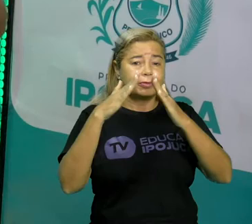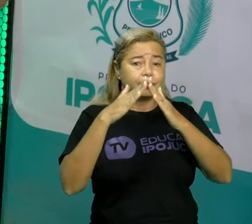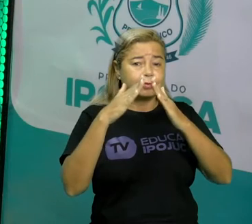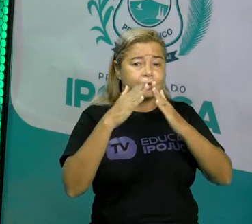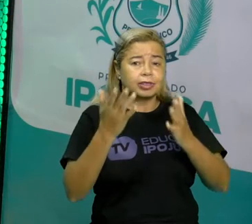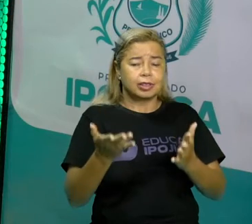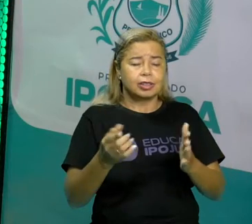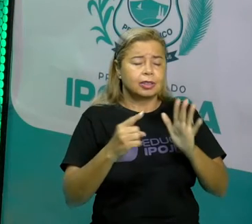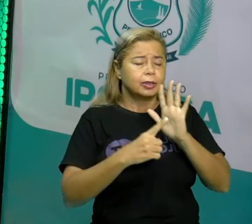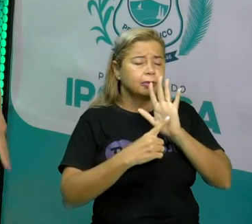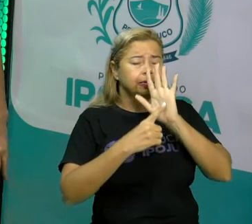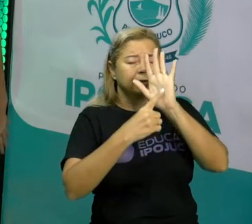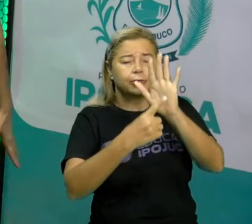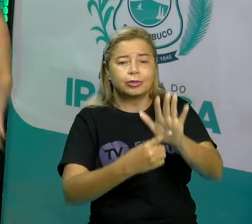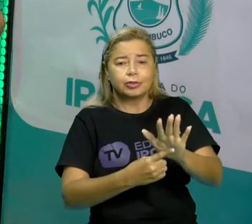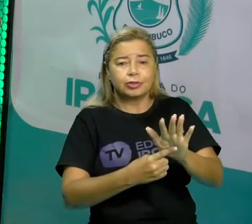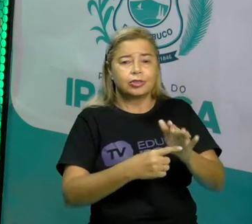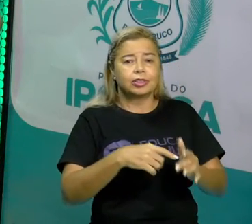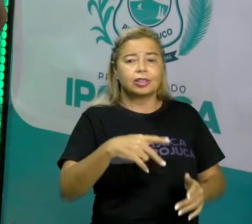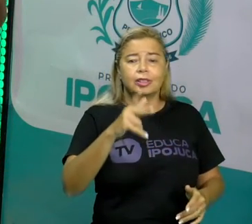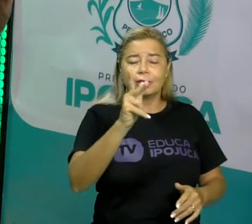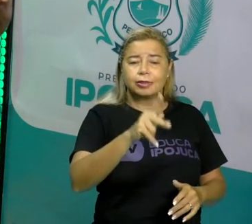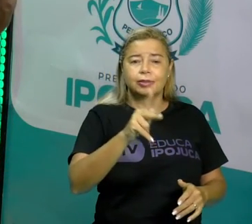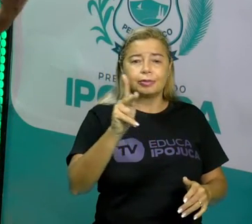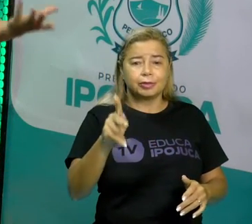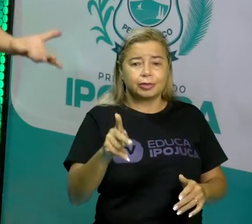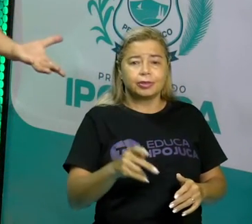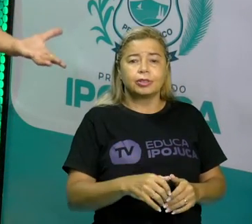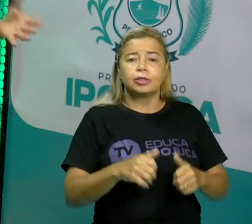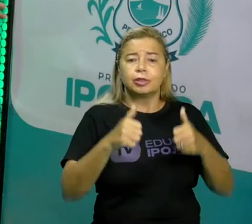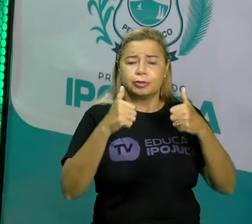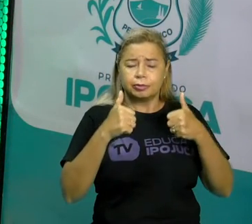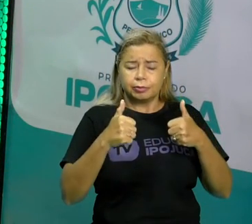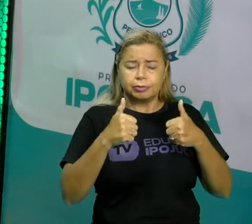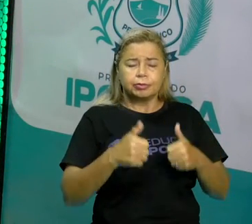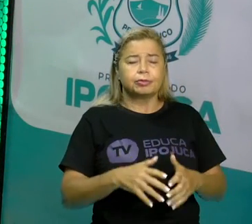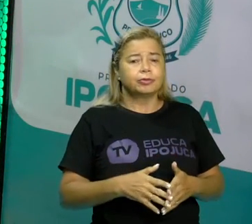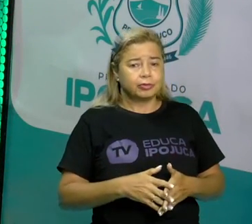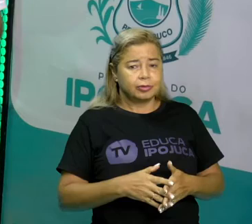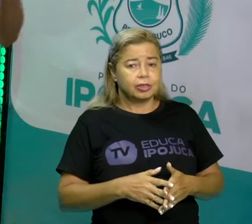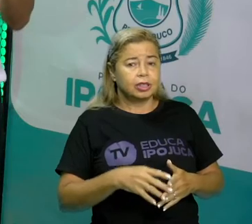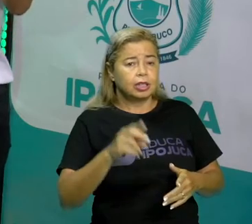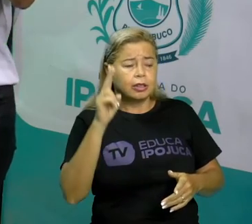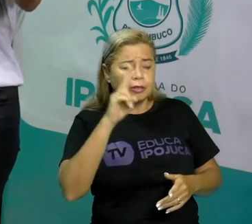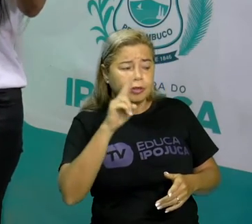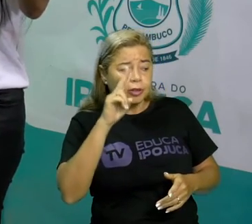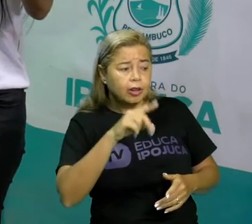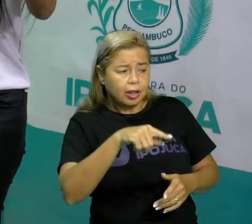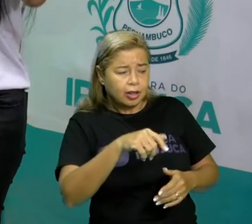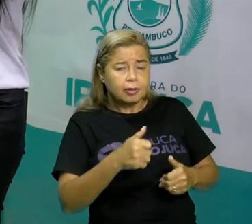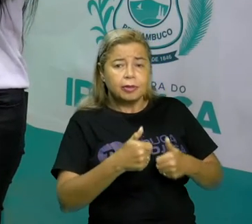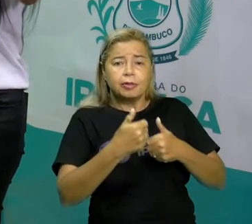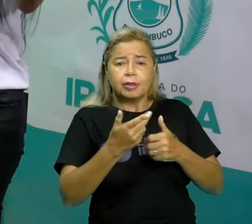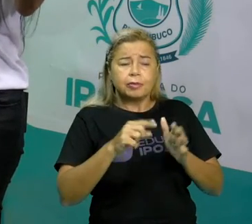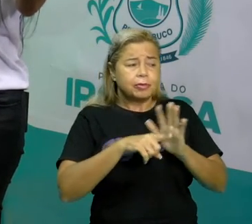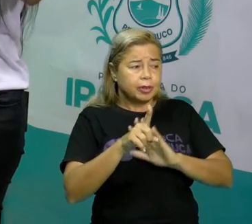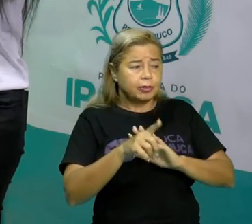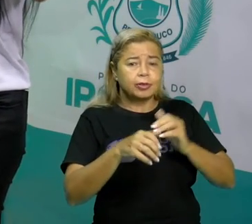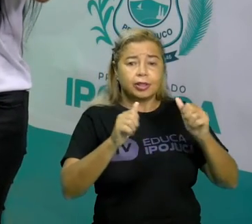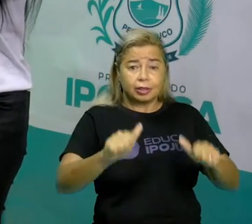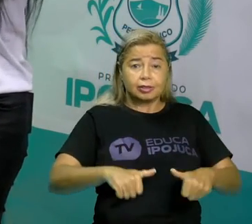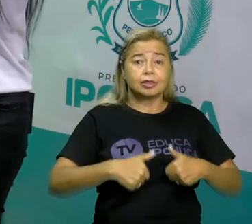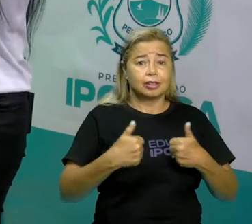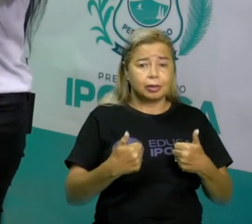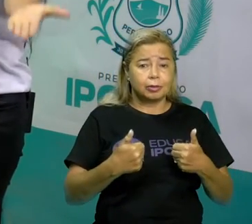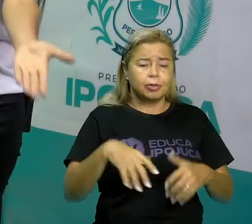para alguém, para sua professora, para ver se ficou de acordo com aquilo que você realmente aprendeu